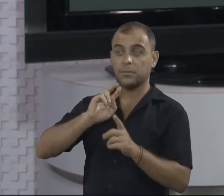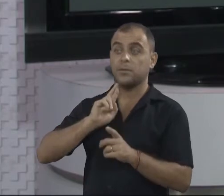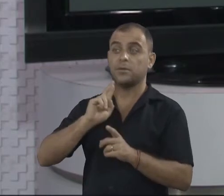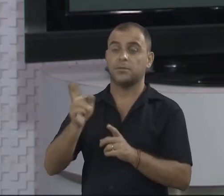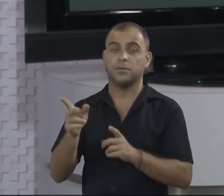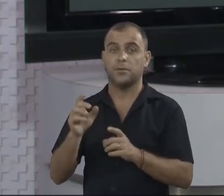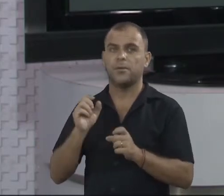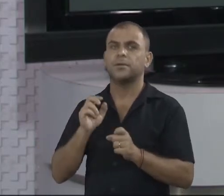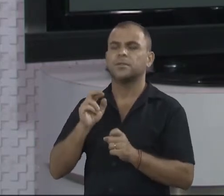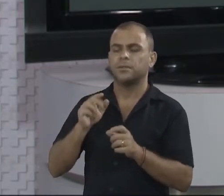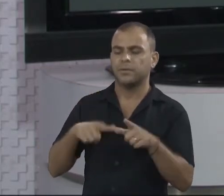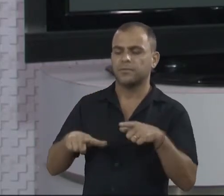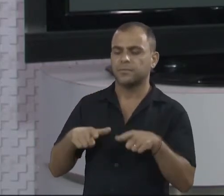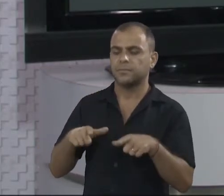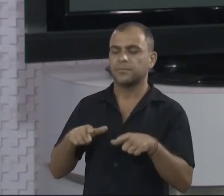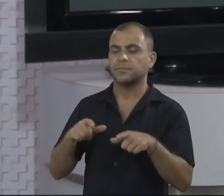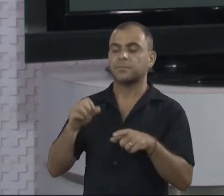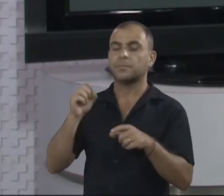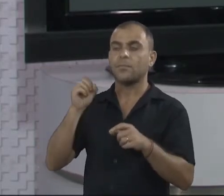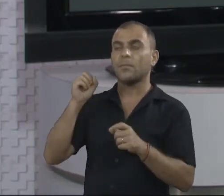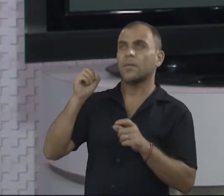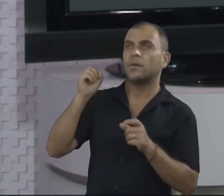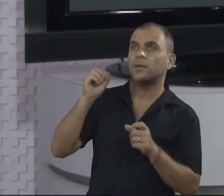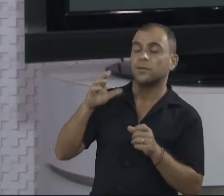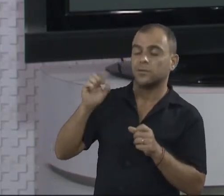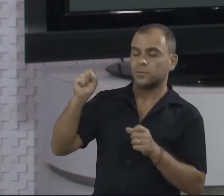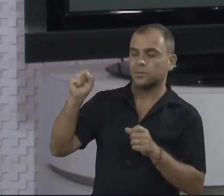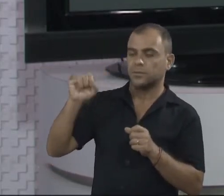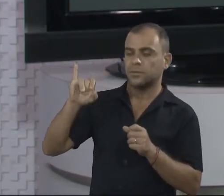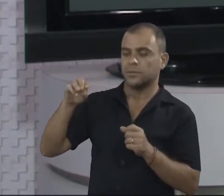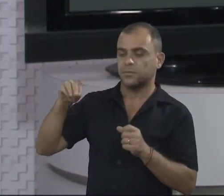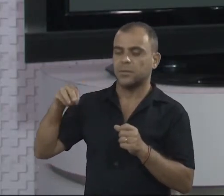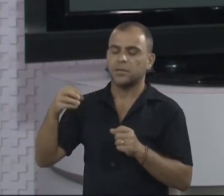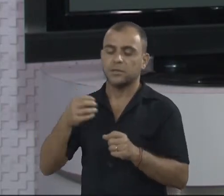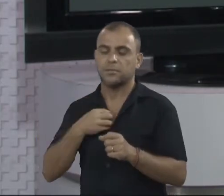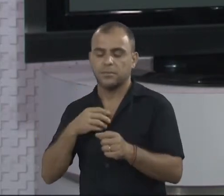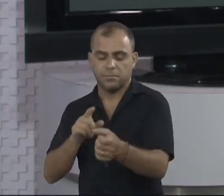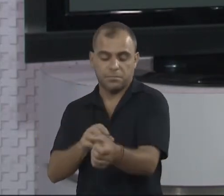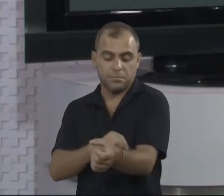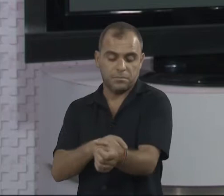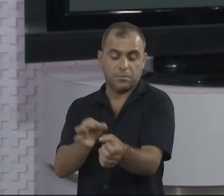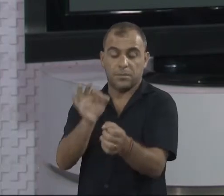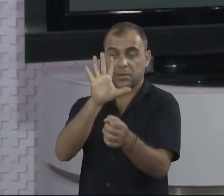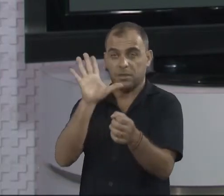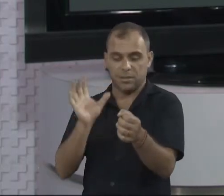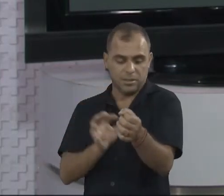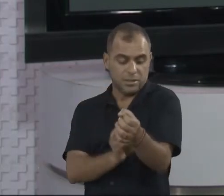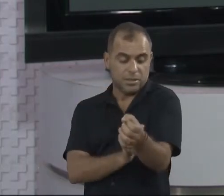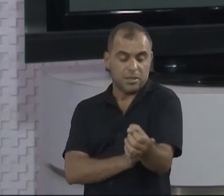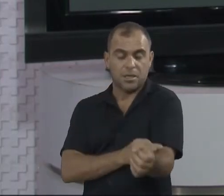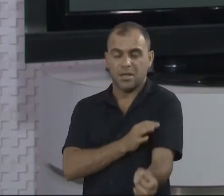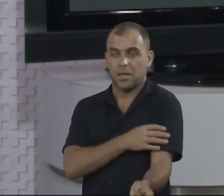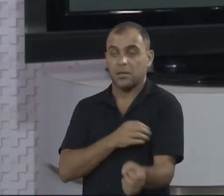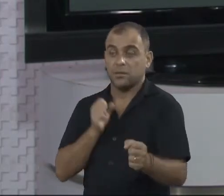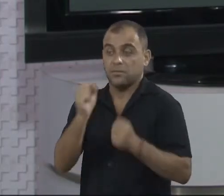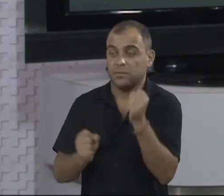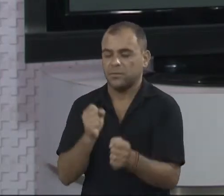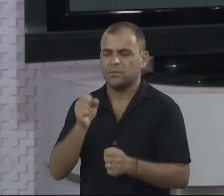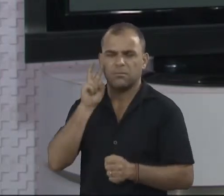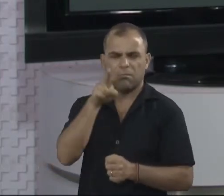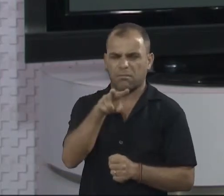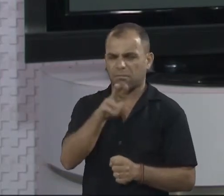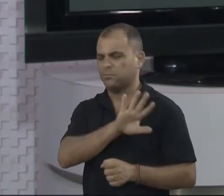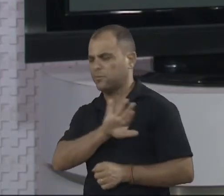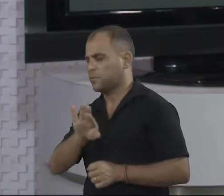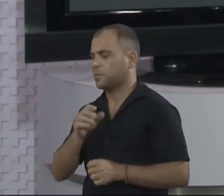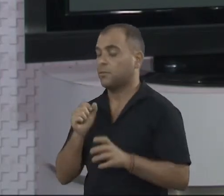para você. O simpático vai já liberar adrenalina e você vai sair no gás, né? Não vai esperar para ver. E o parasimpático,